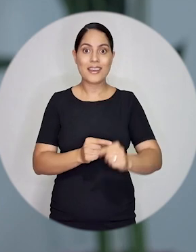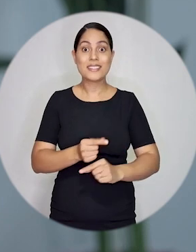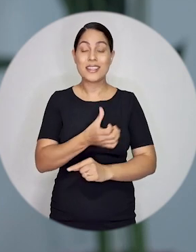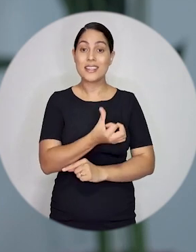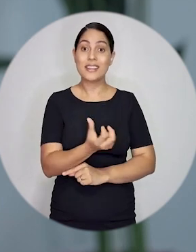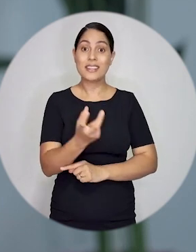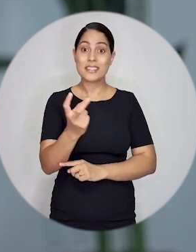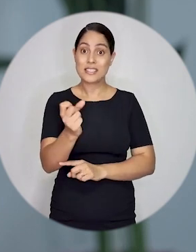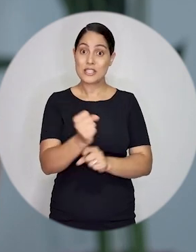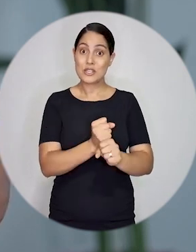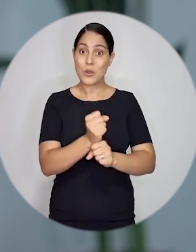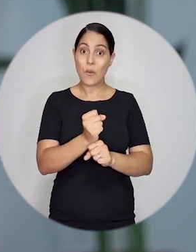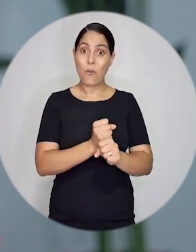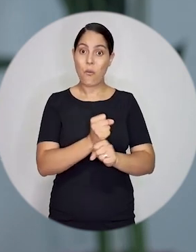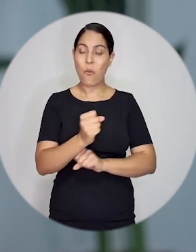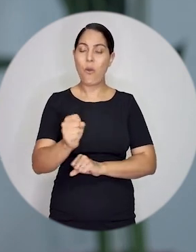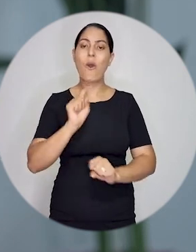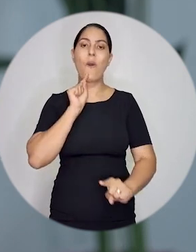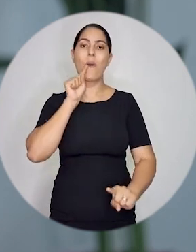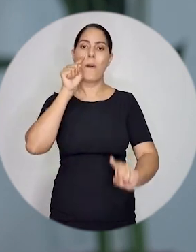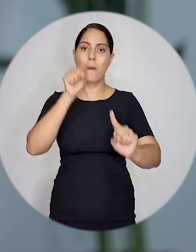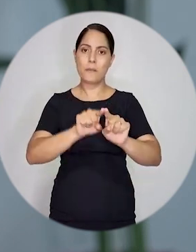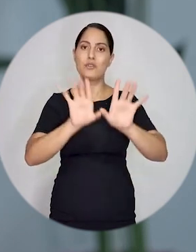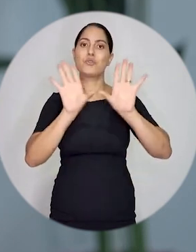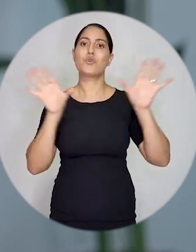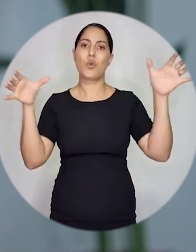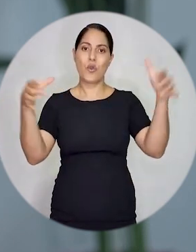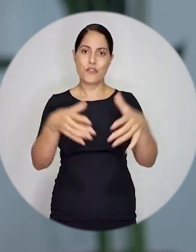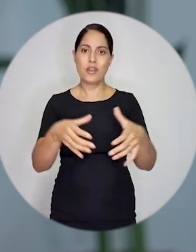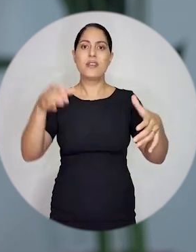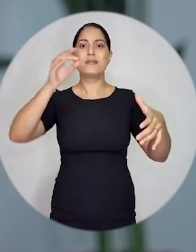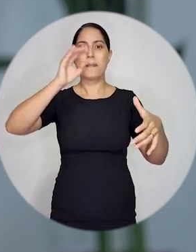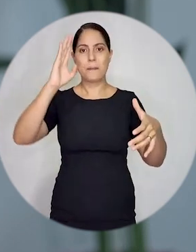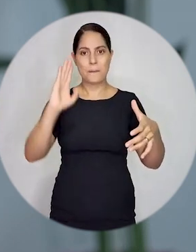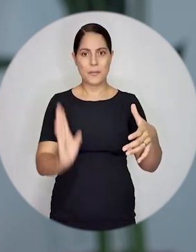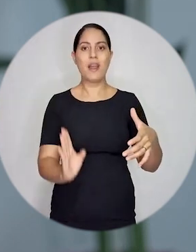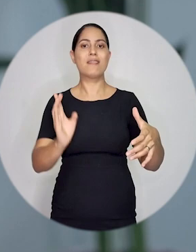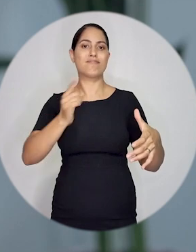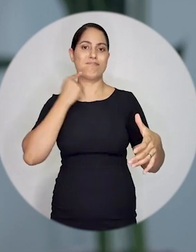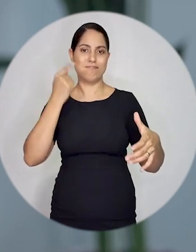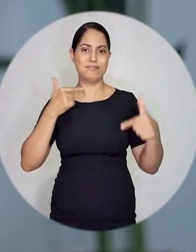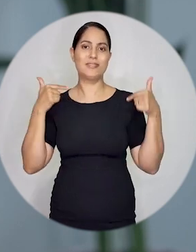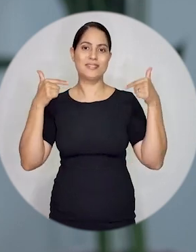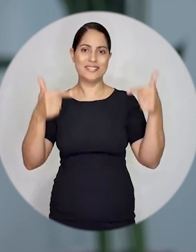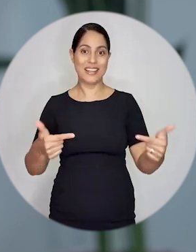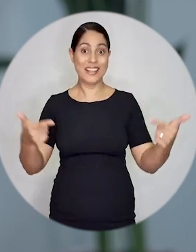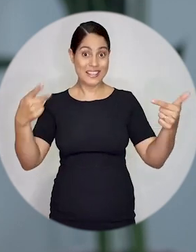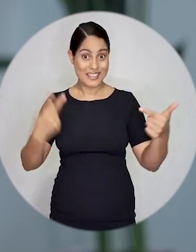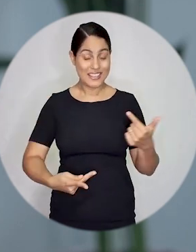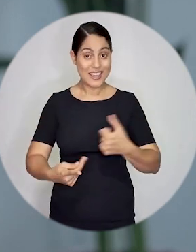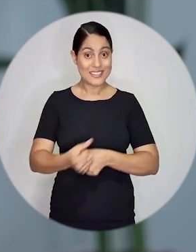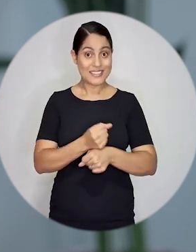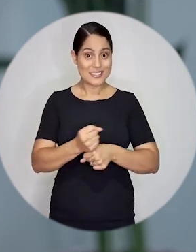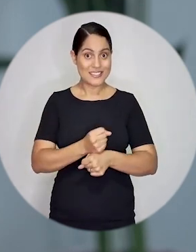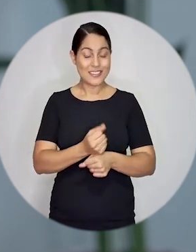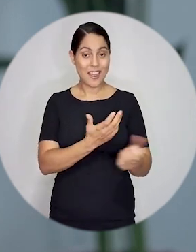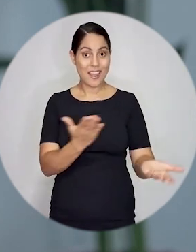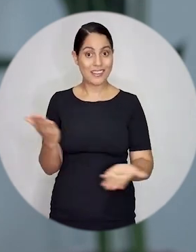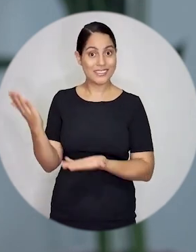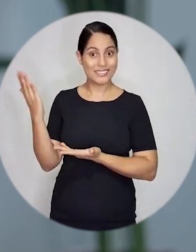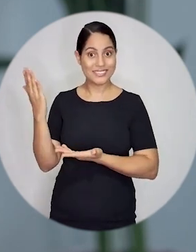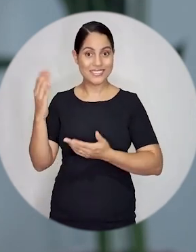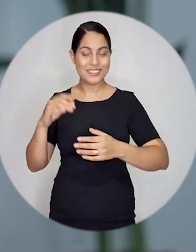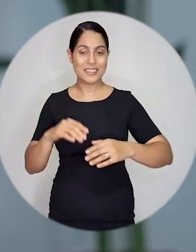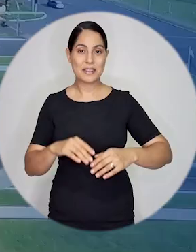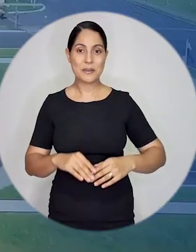há 65 anos os grandes propósitos da Conferência Nacional da Advocacia Brasileira. E neste ano não